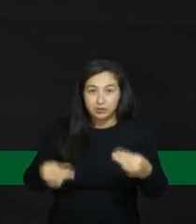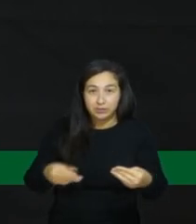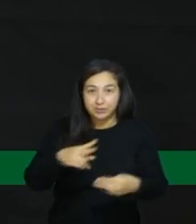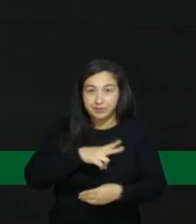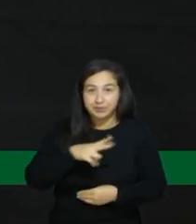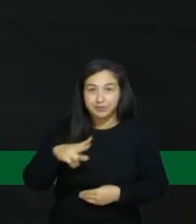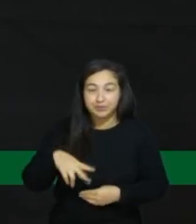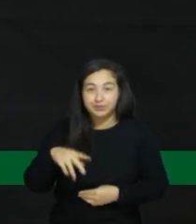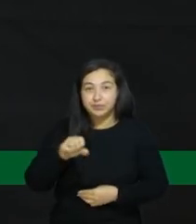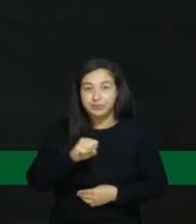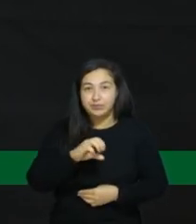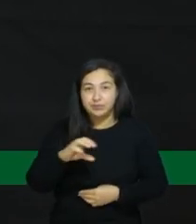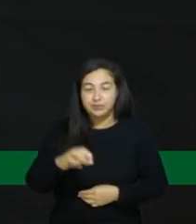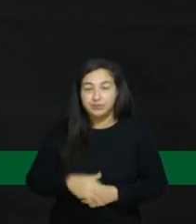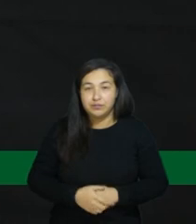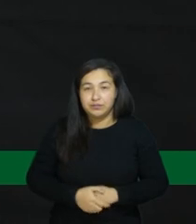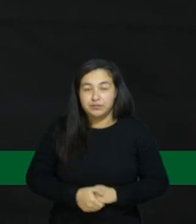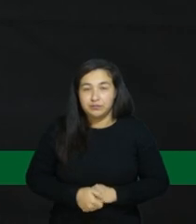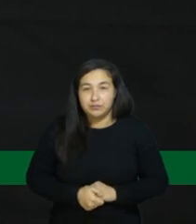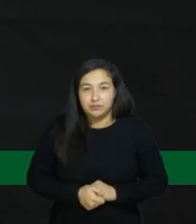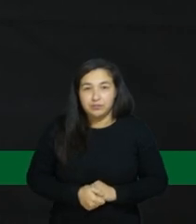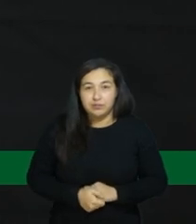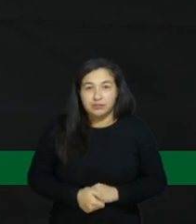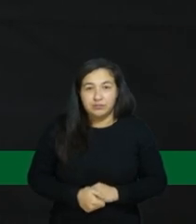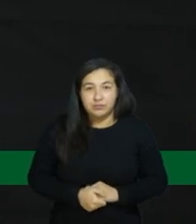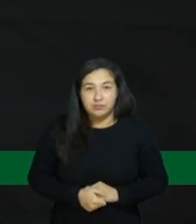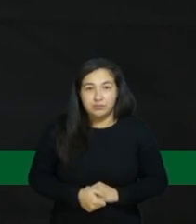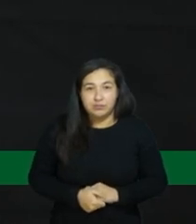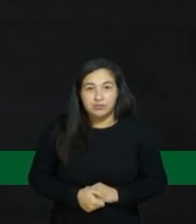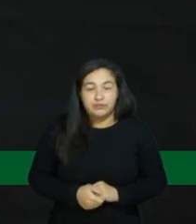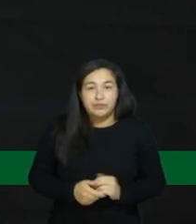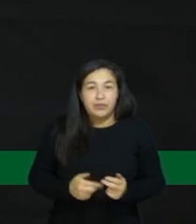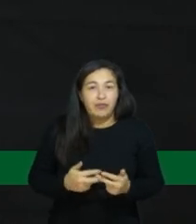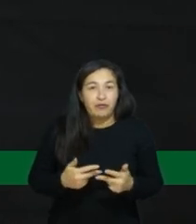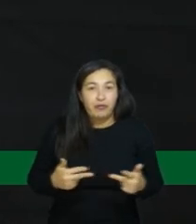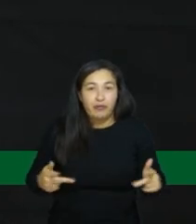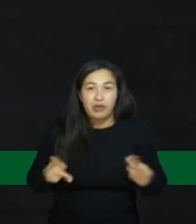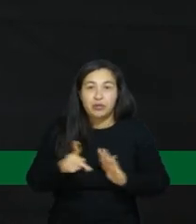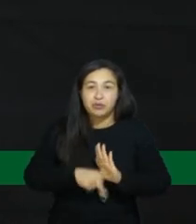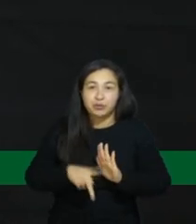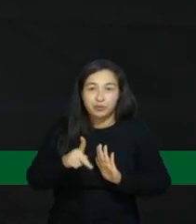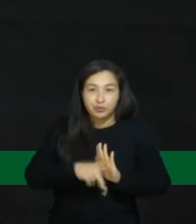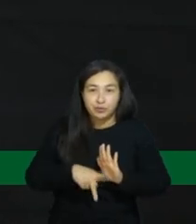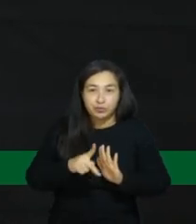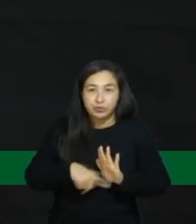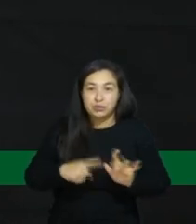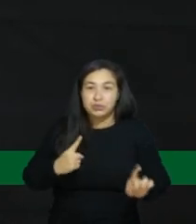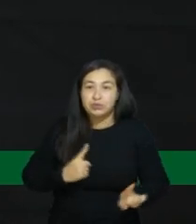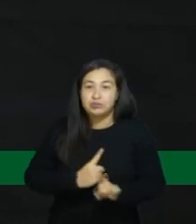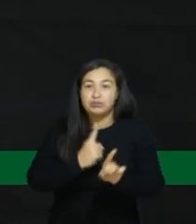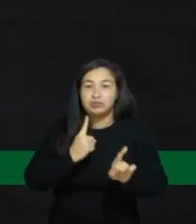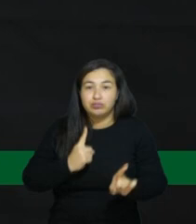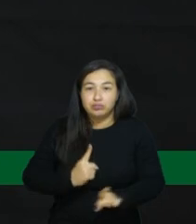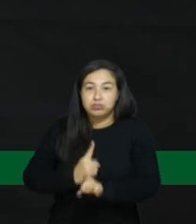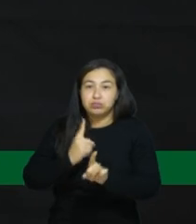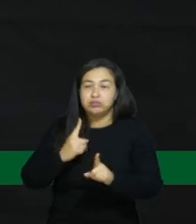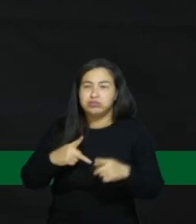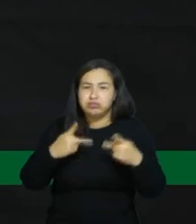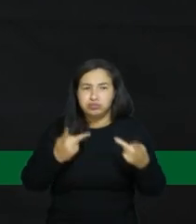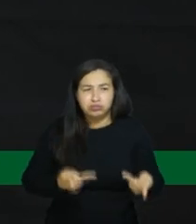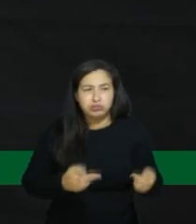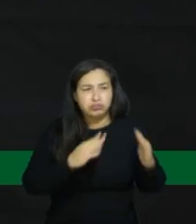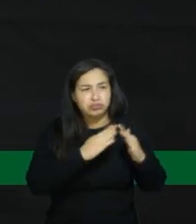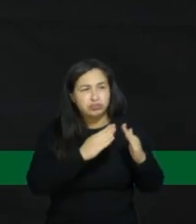de Santa Catarina, em função dos inúmeros problemas que nós encontrávamos ao visitar as